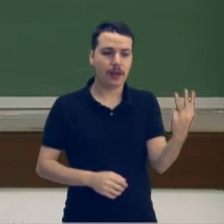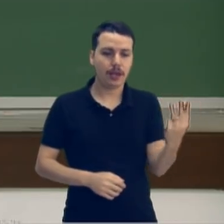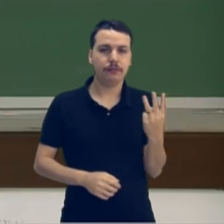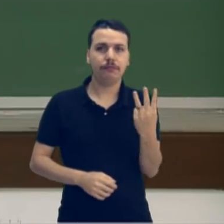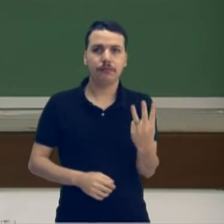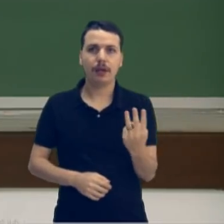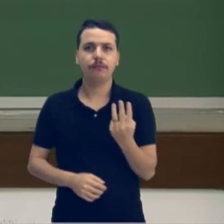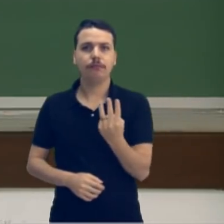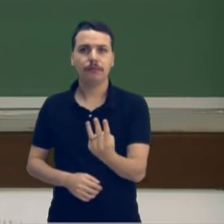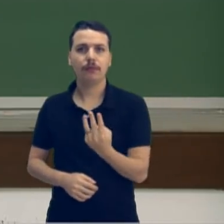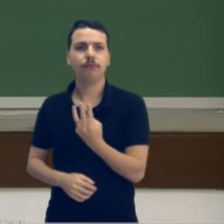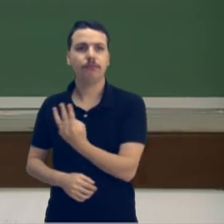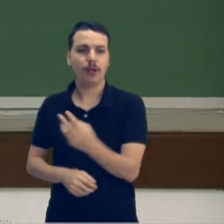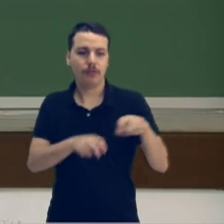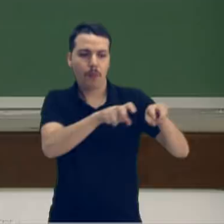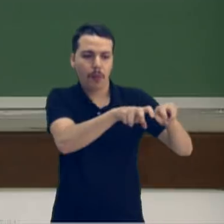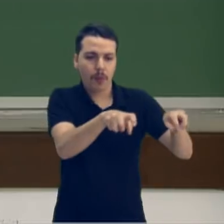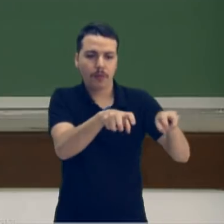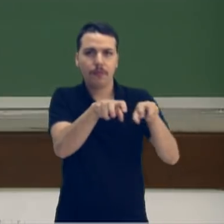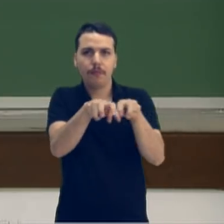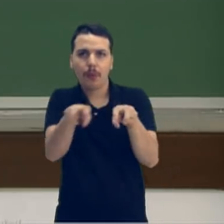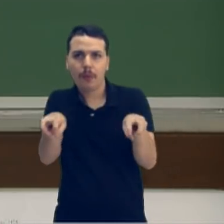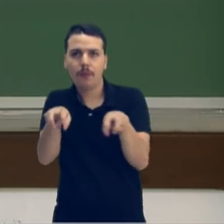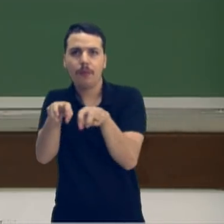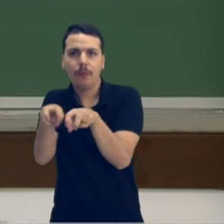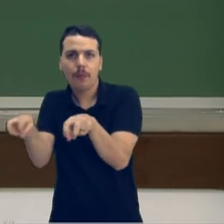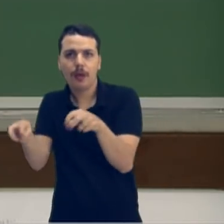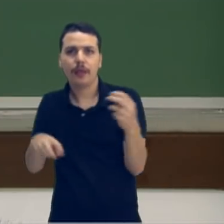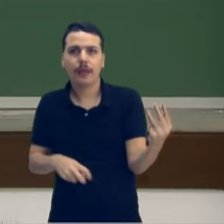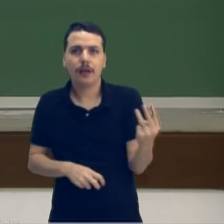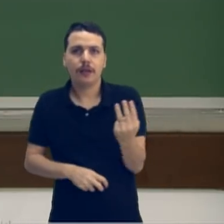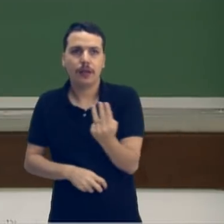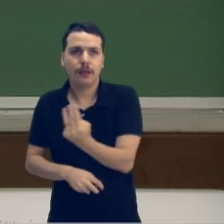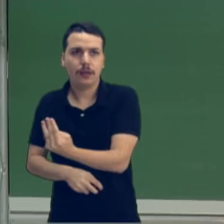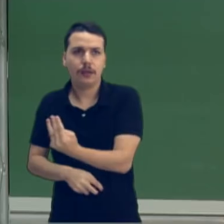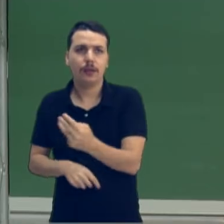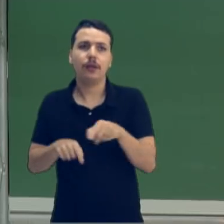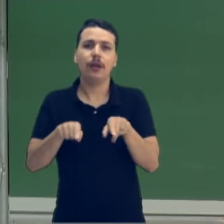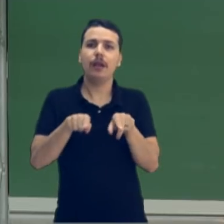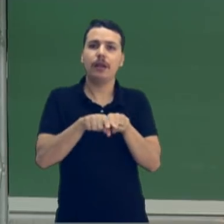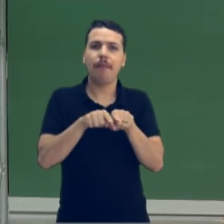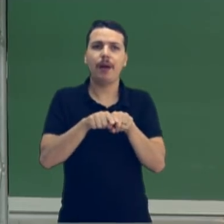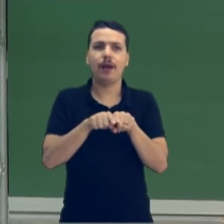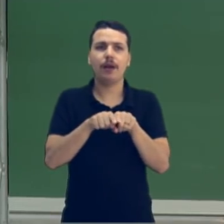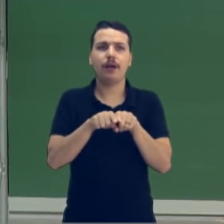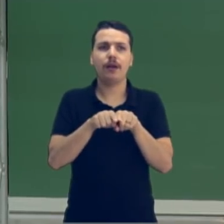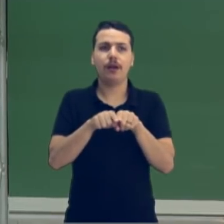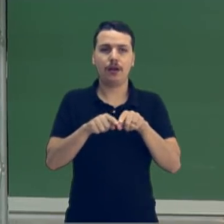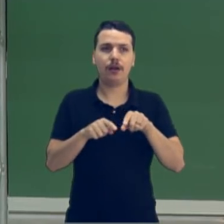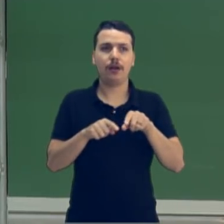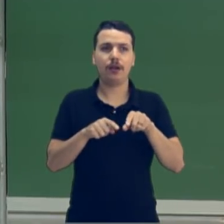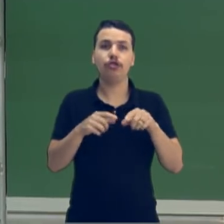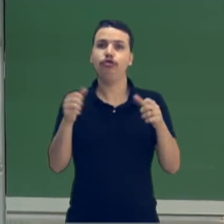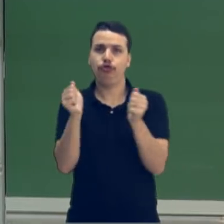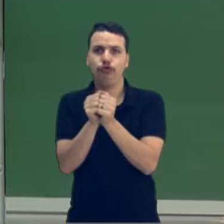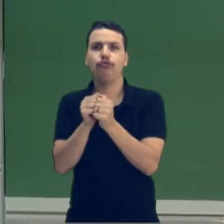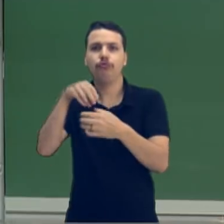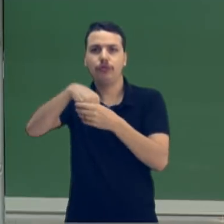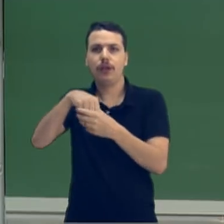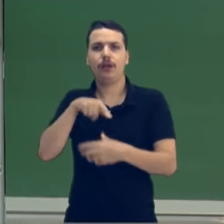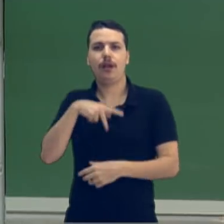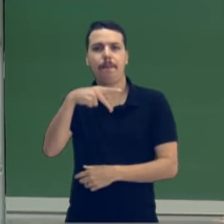se eu pensar como está aqui, 1, 2, 3, também é possível. Embarcando os